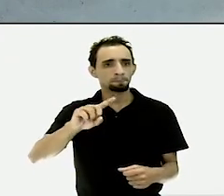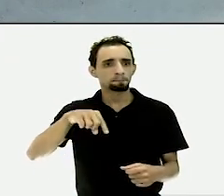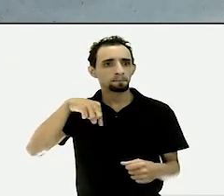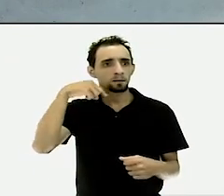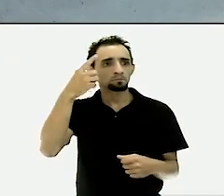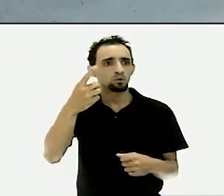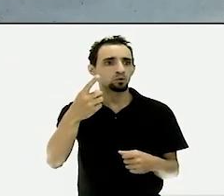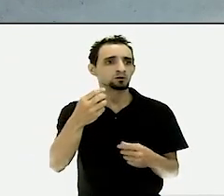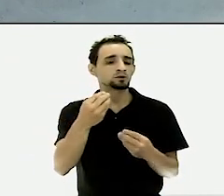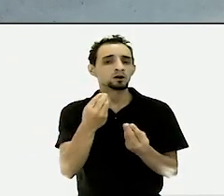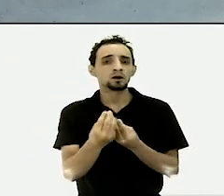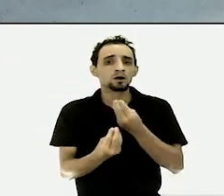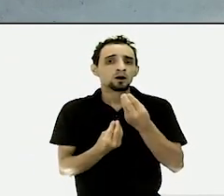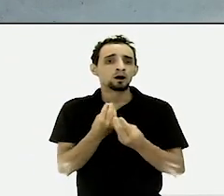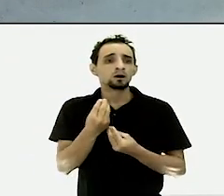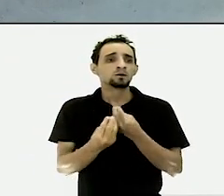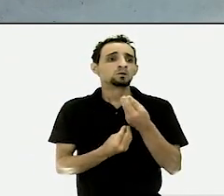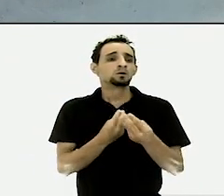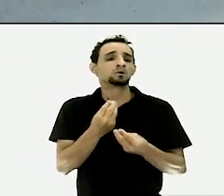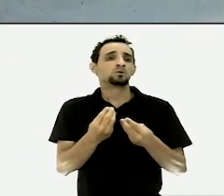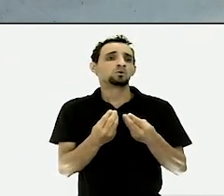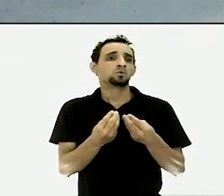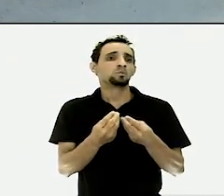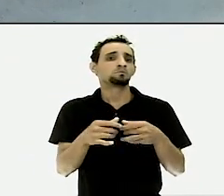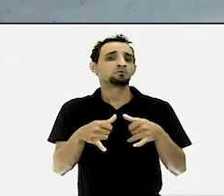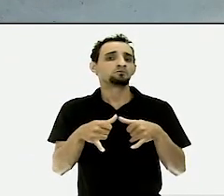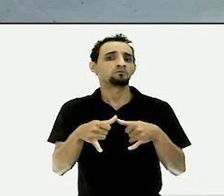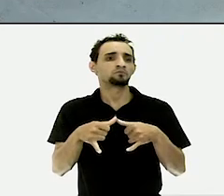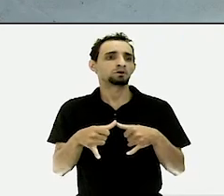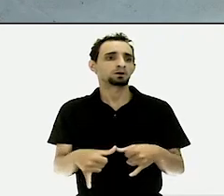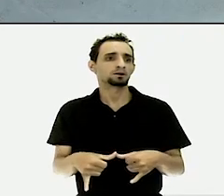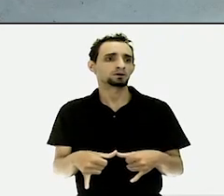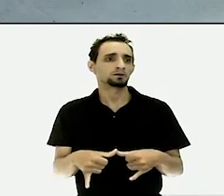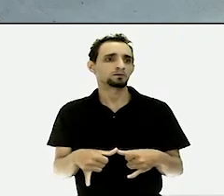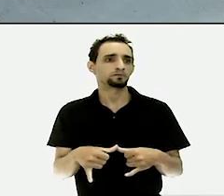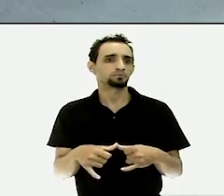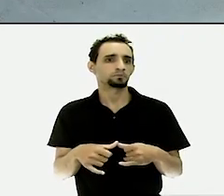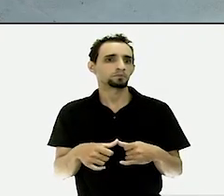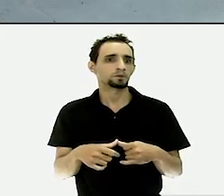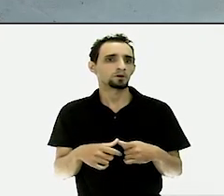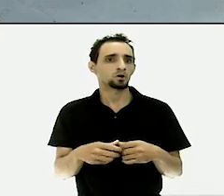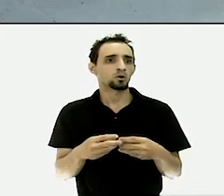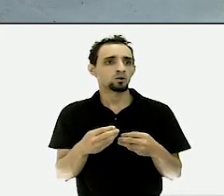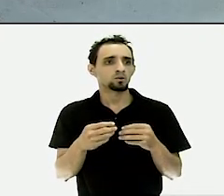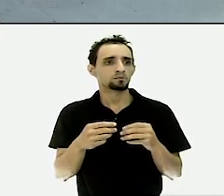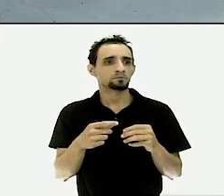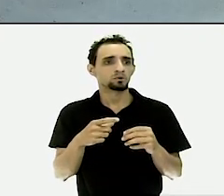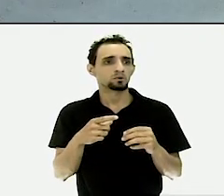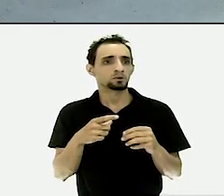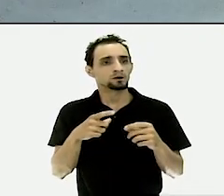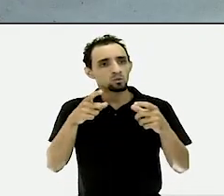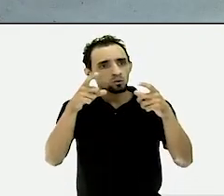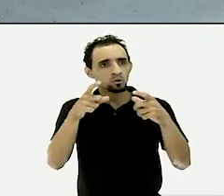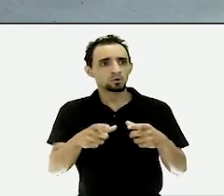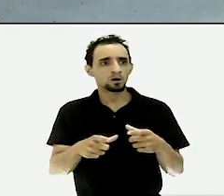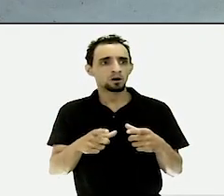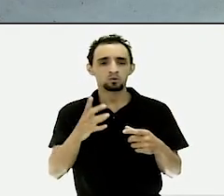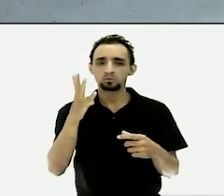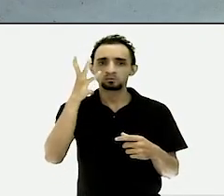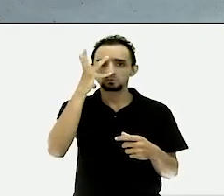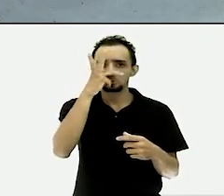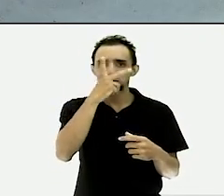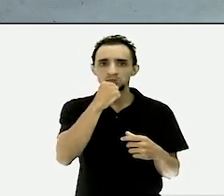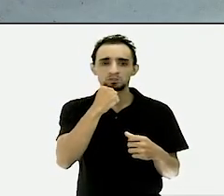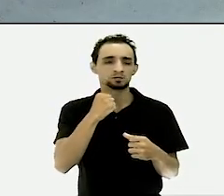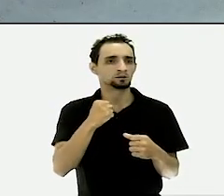Depois vai, juntamente com eles, fazendo as locações. Se a prefeitura constrói depois um como na Praça de Brasília, tem